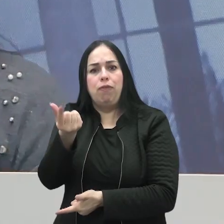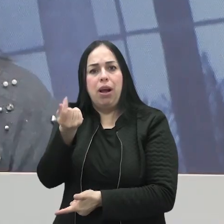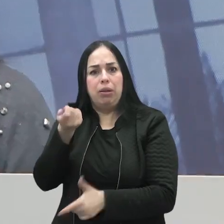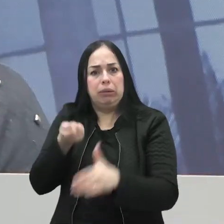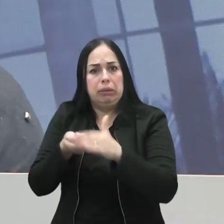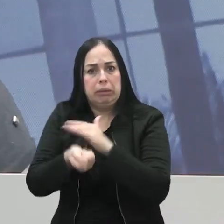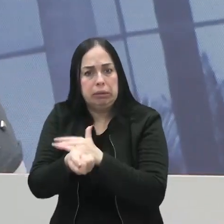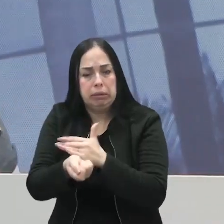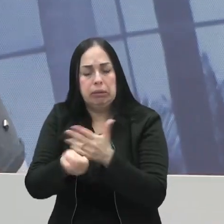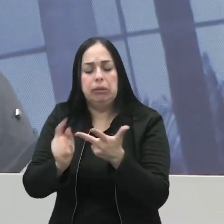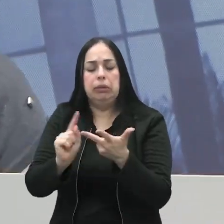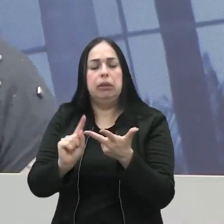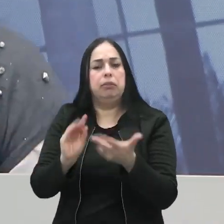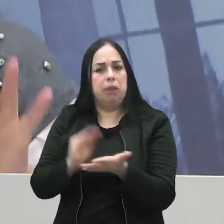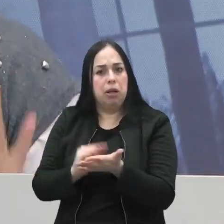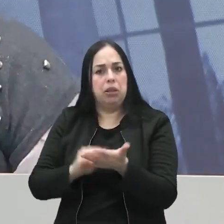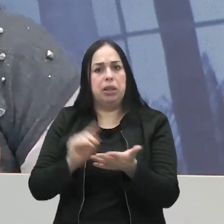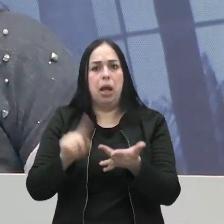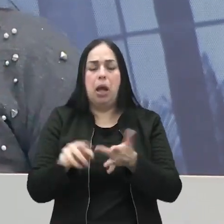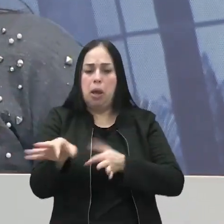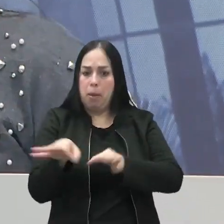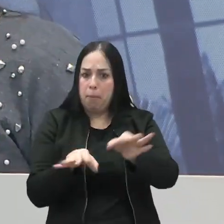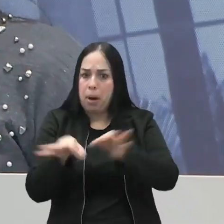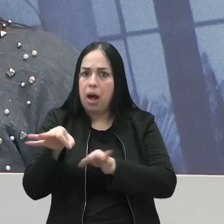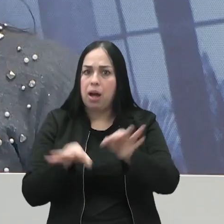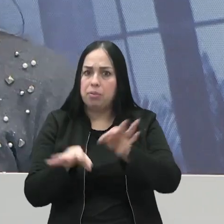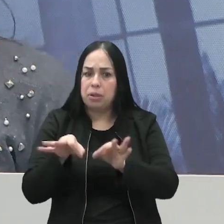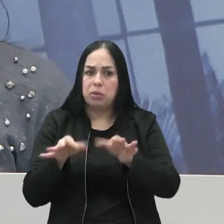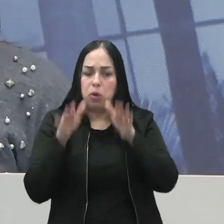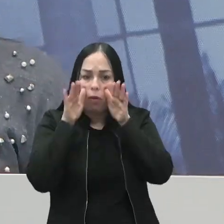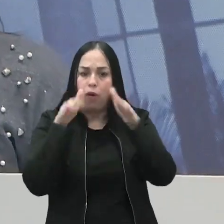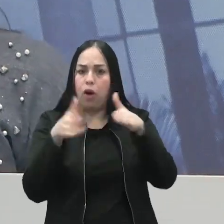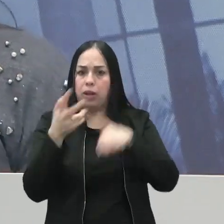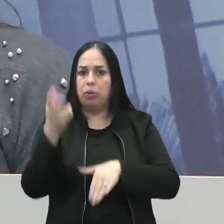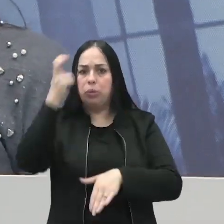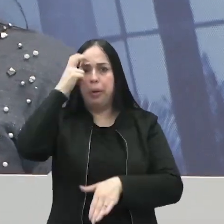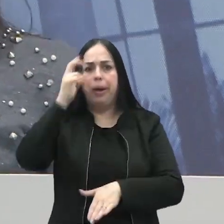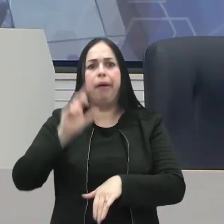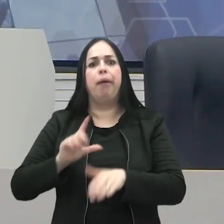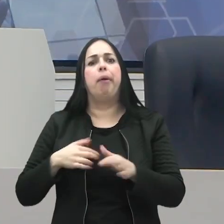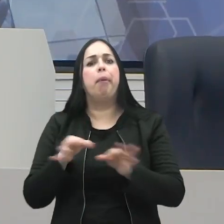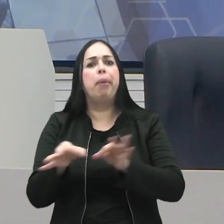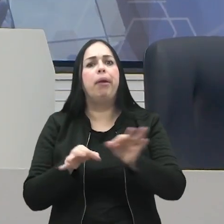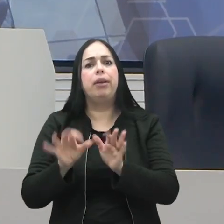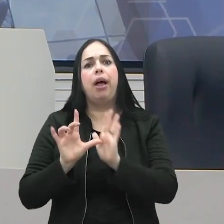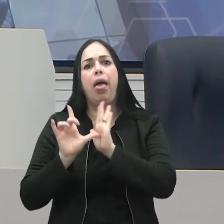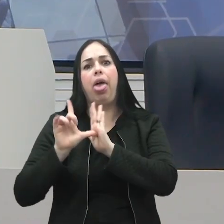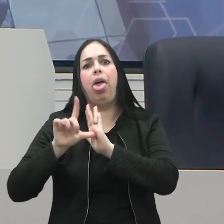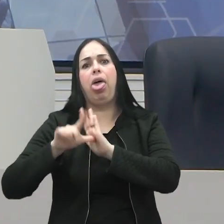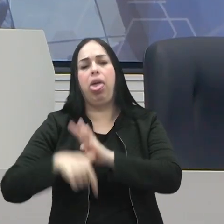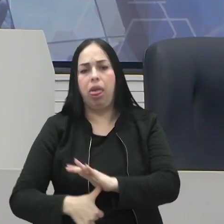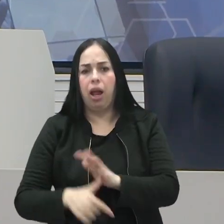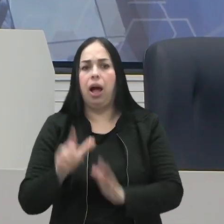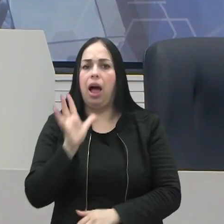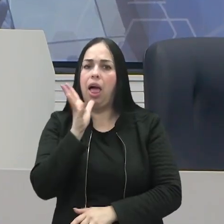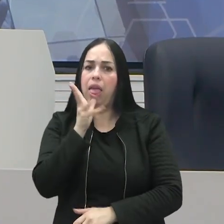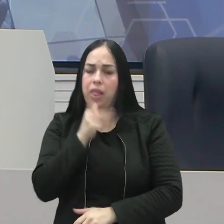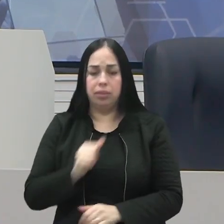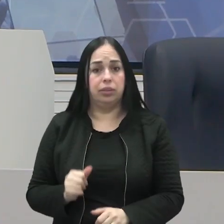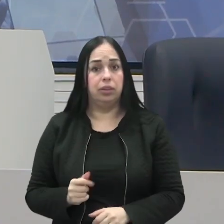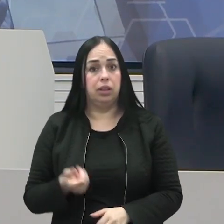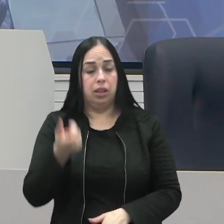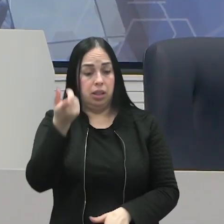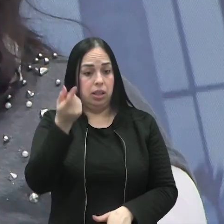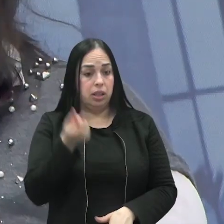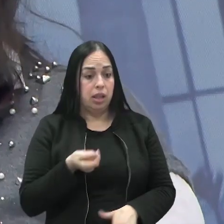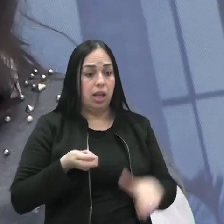pasta e atraso na elaboração do Plano Municipal da Cultura de São José. Segundo Juliana, investir